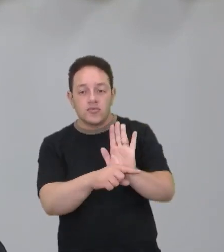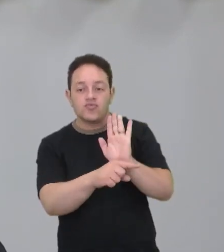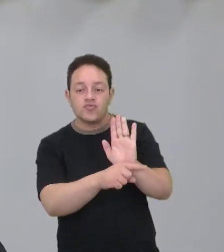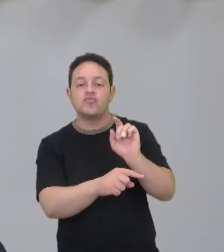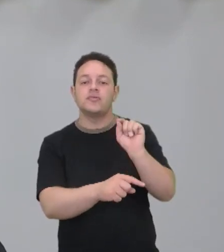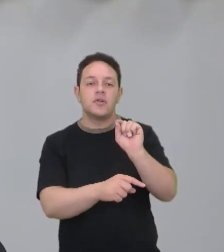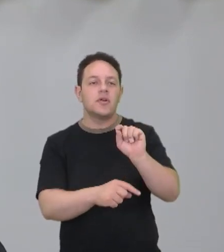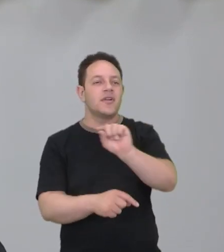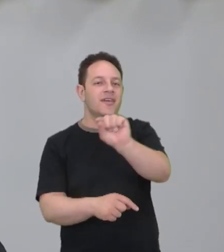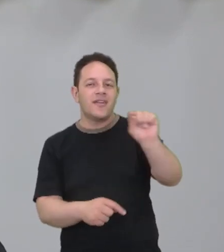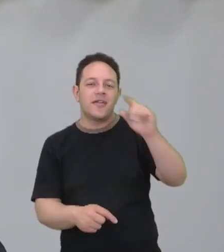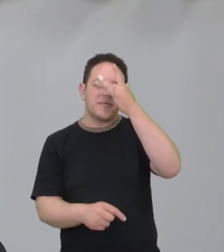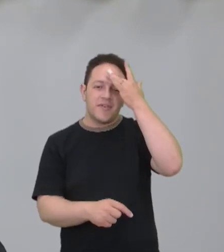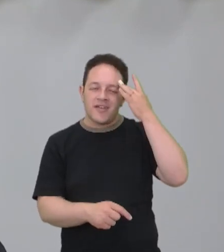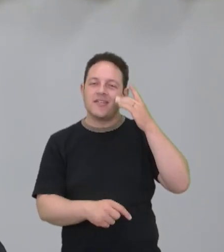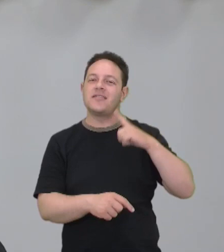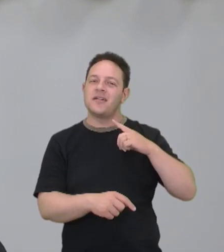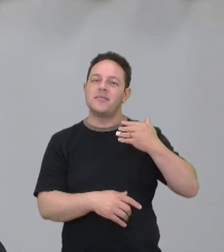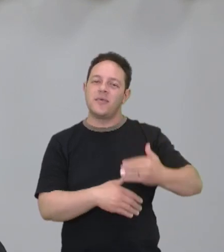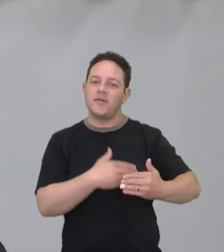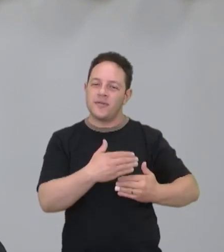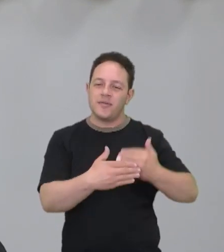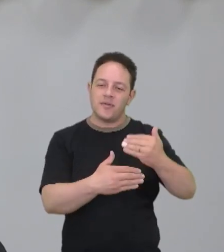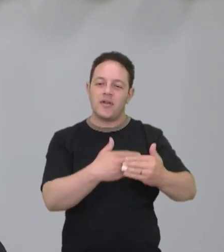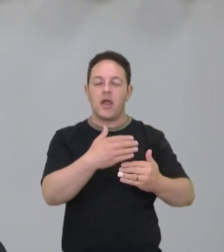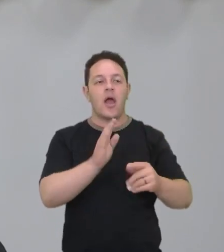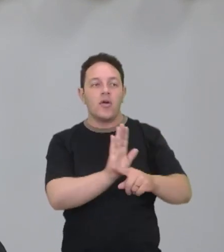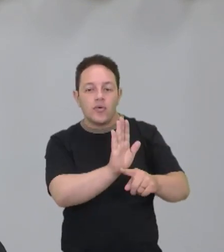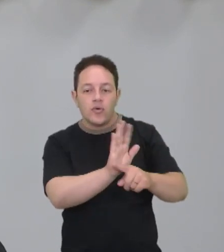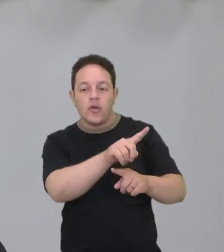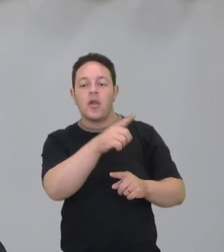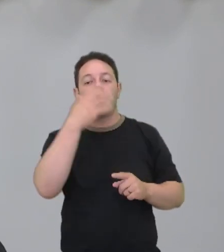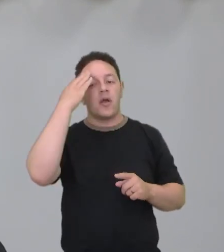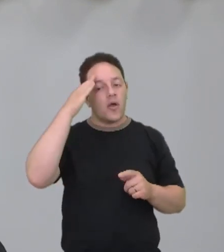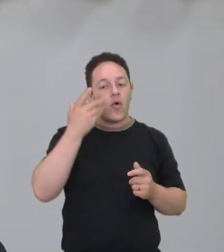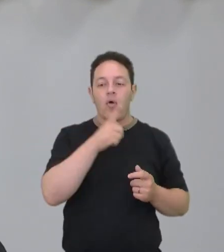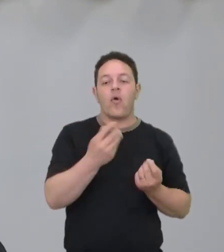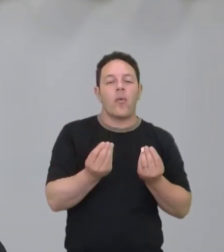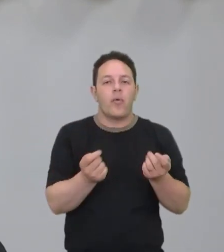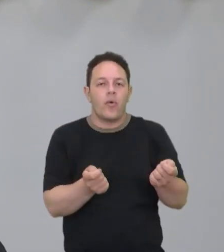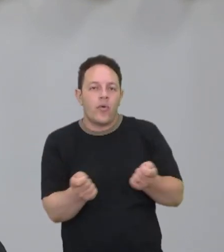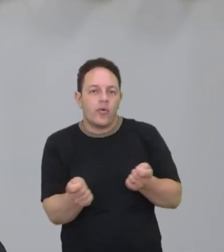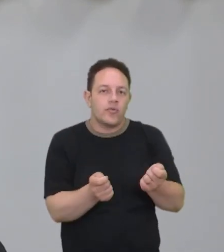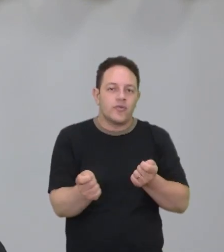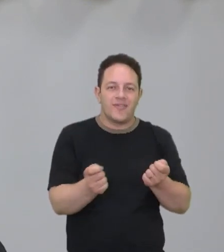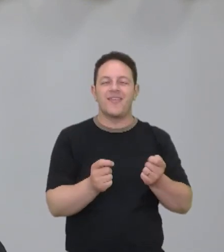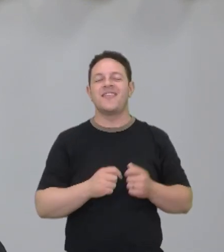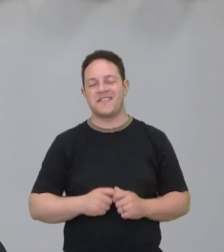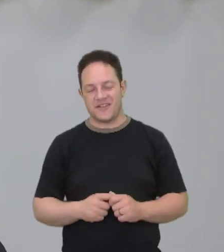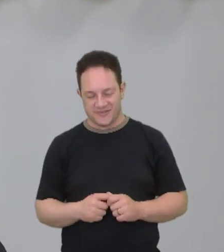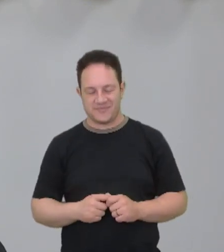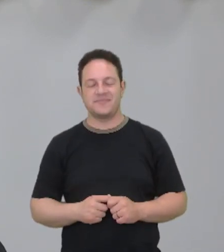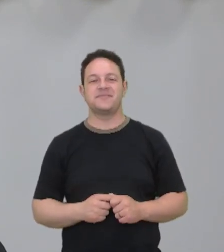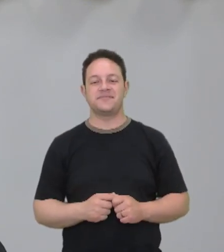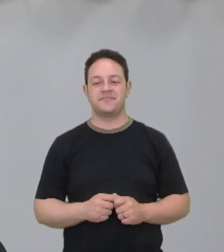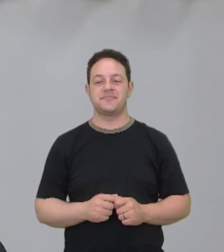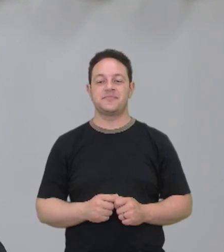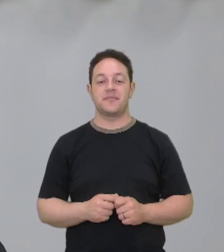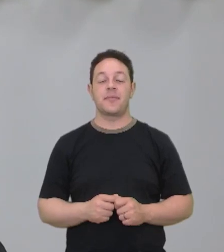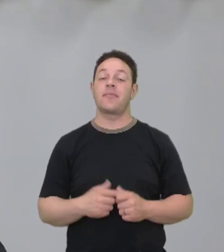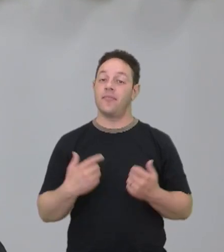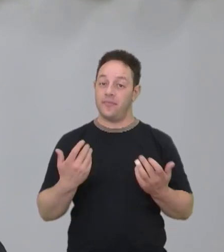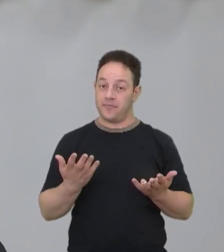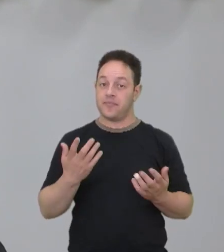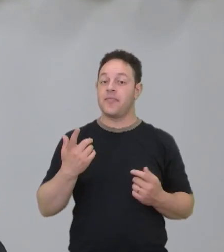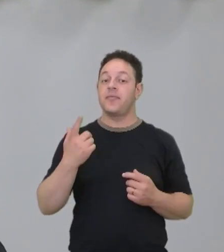né, quem está aí passando por esse processo, que tenha um certo controle dentro de um processo de degradação. E aí,